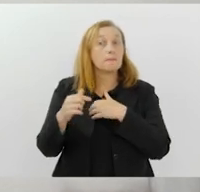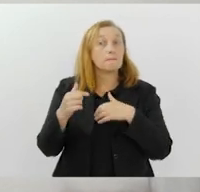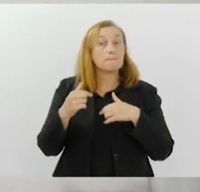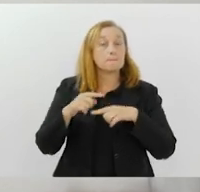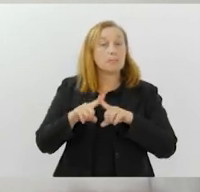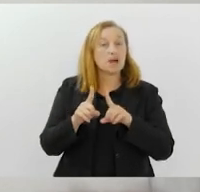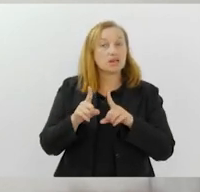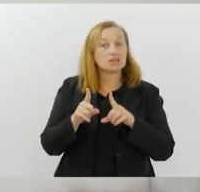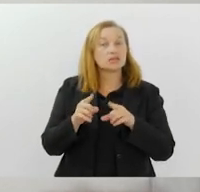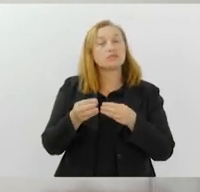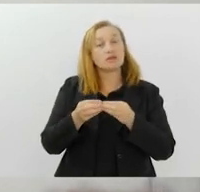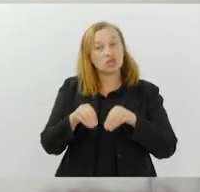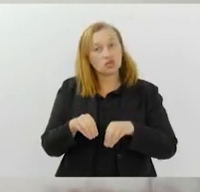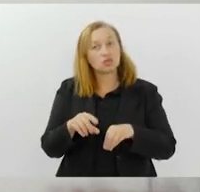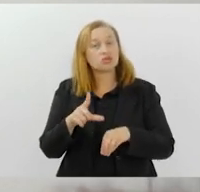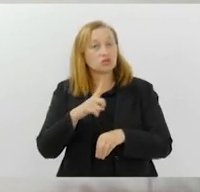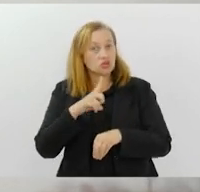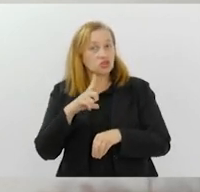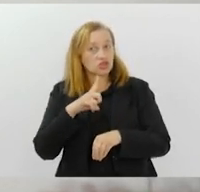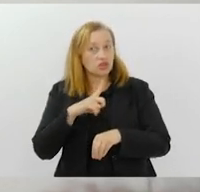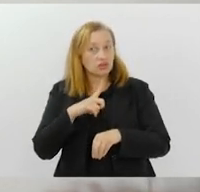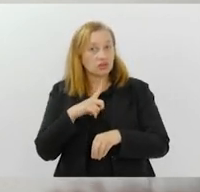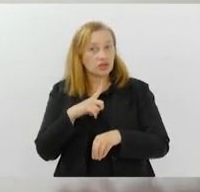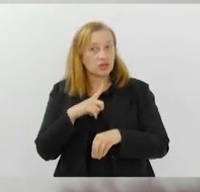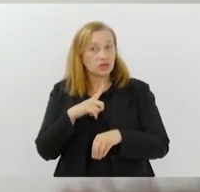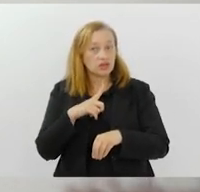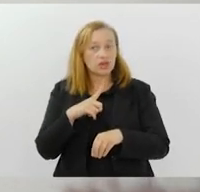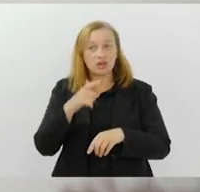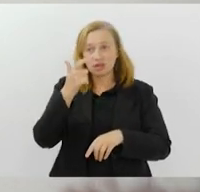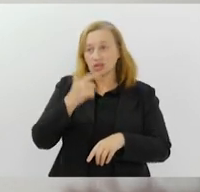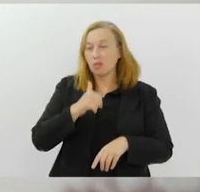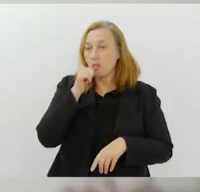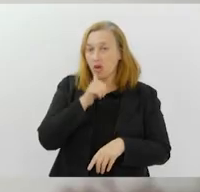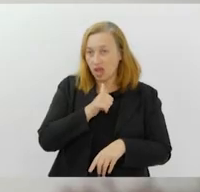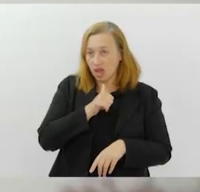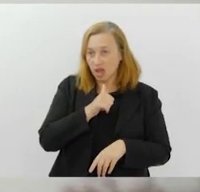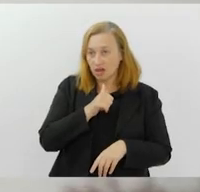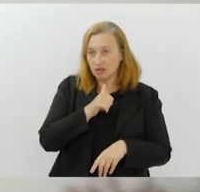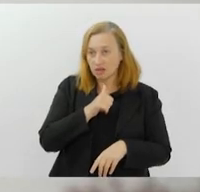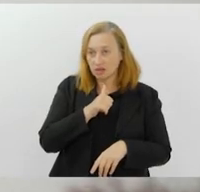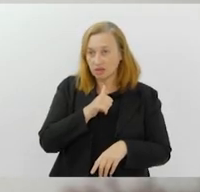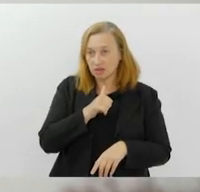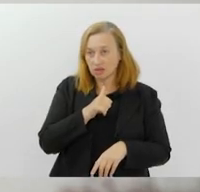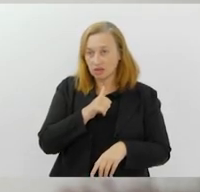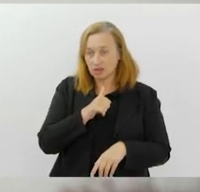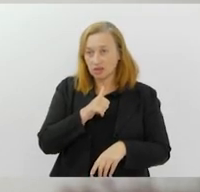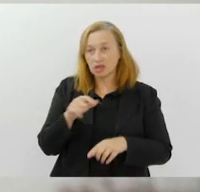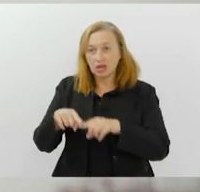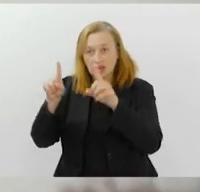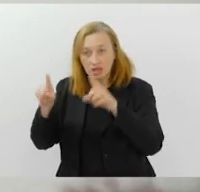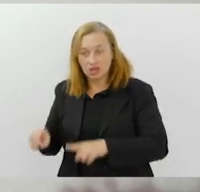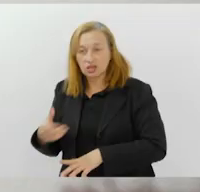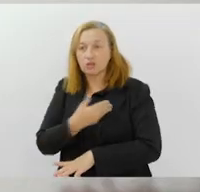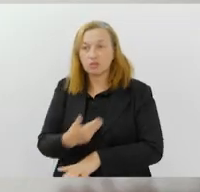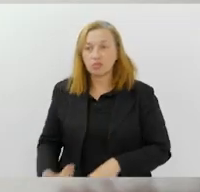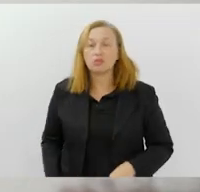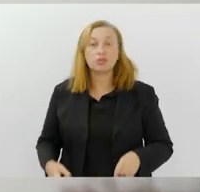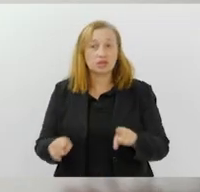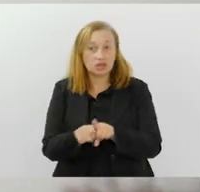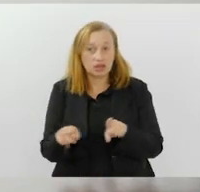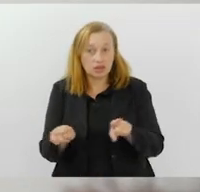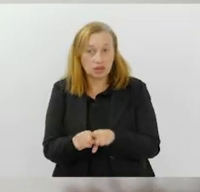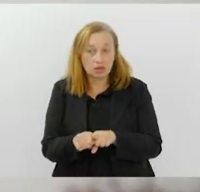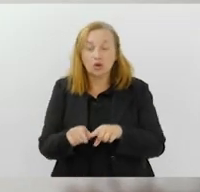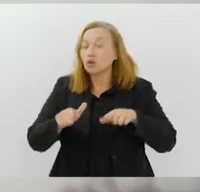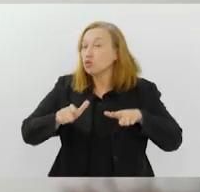danos mas eu eu além de ser mulher além de ser uma agente pública também Além de estar